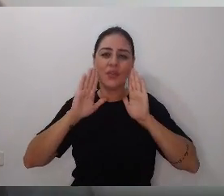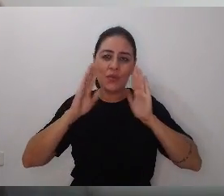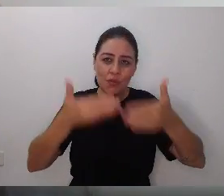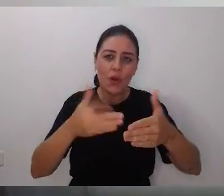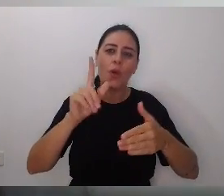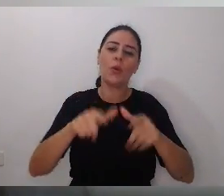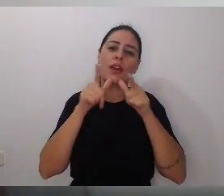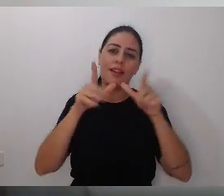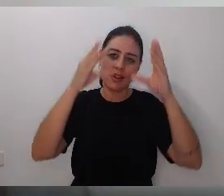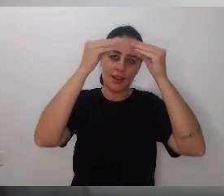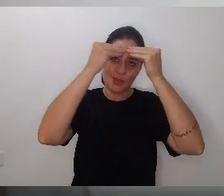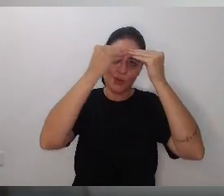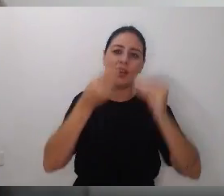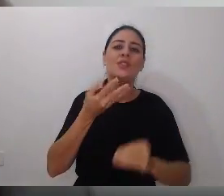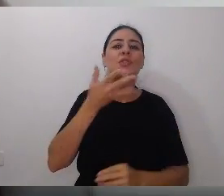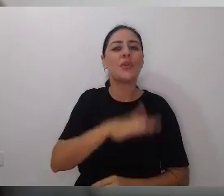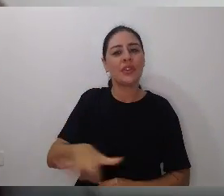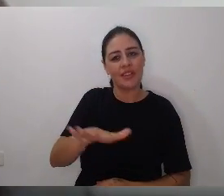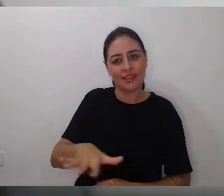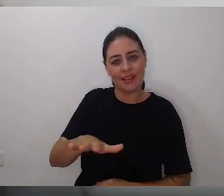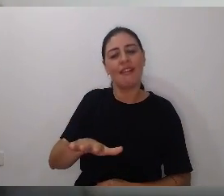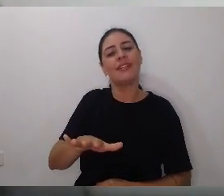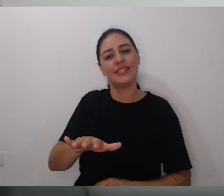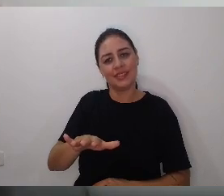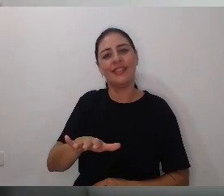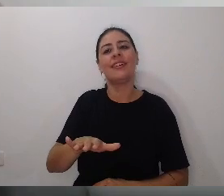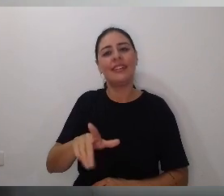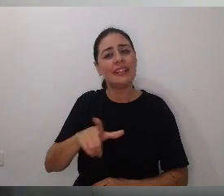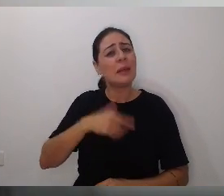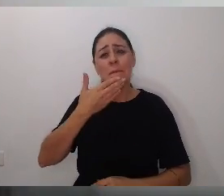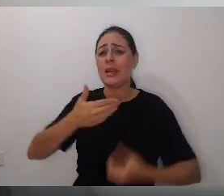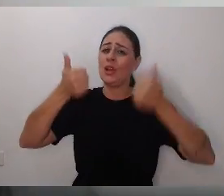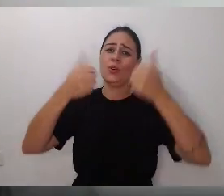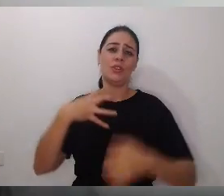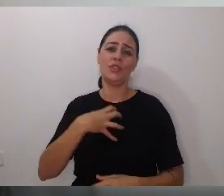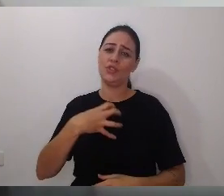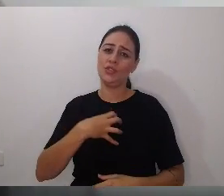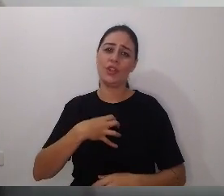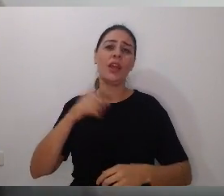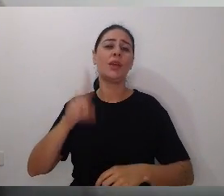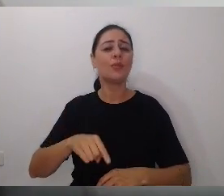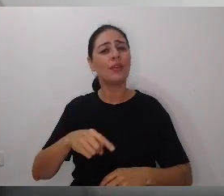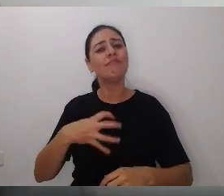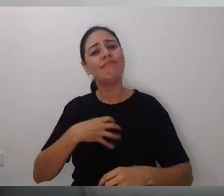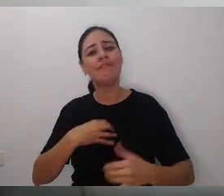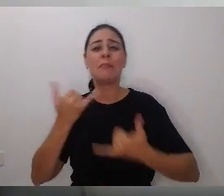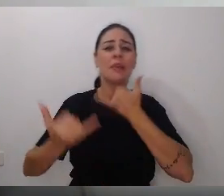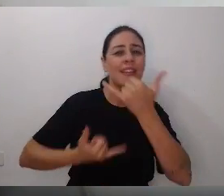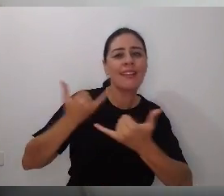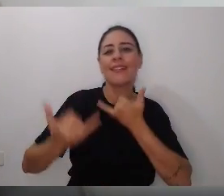que está acontecendo, que ensinam como se proteger. Então, a gente encontra muito material